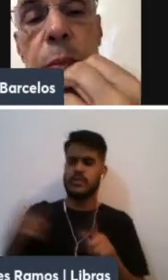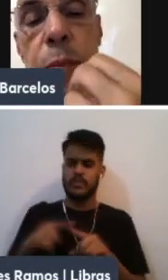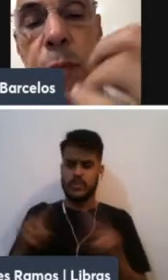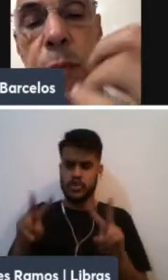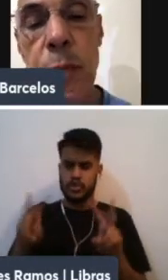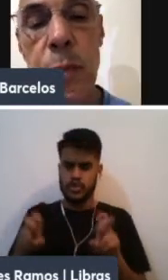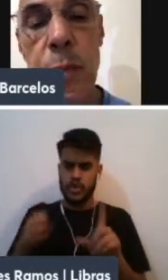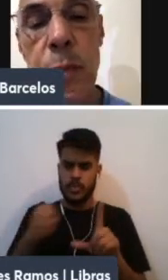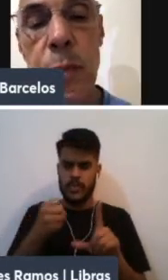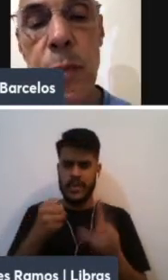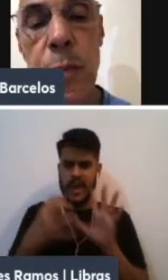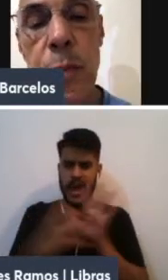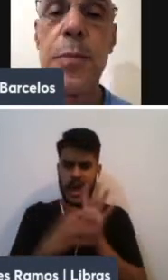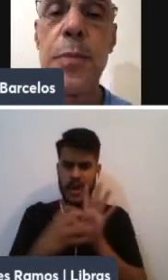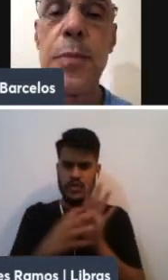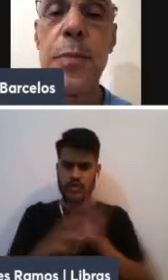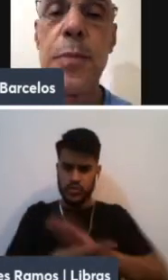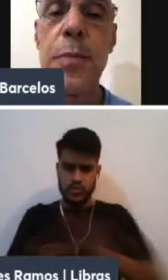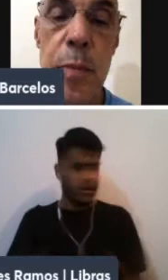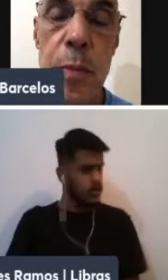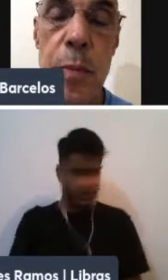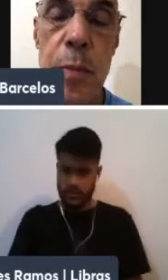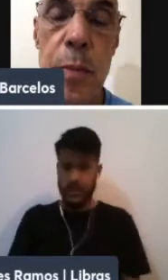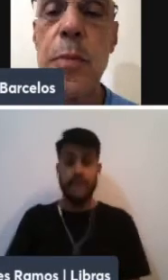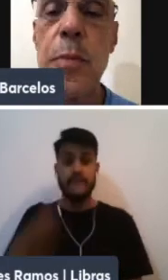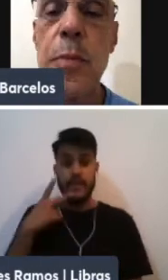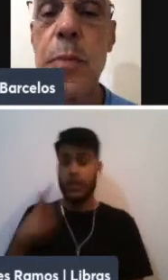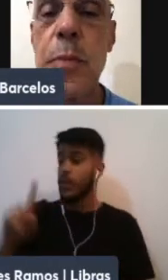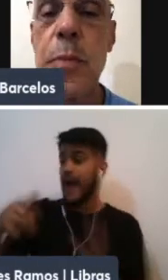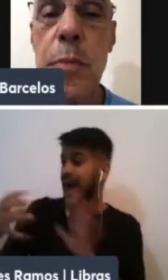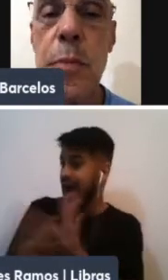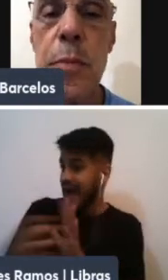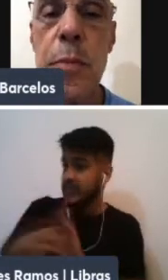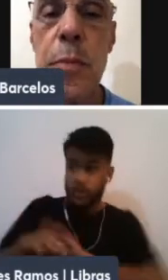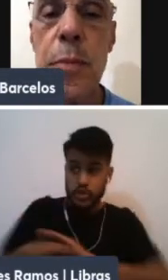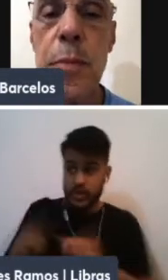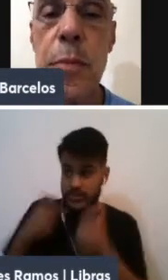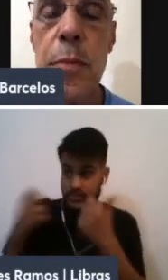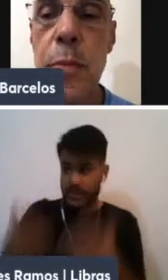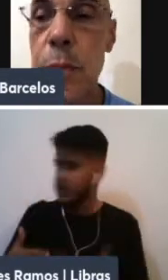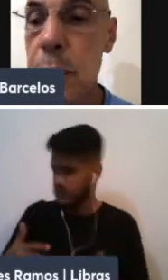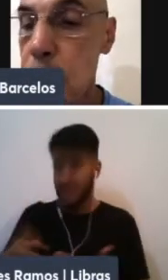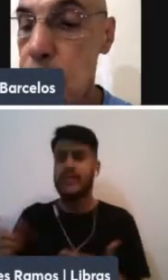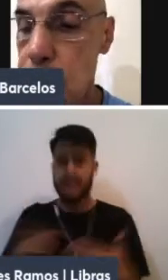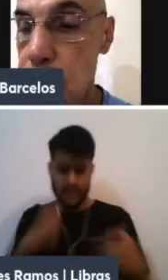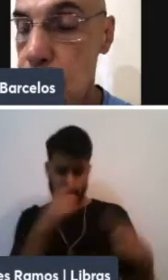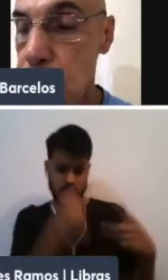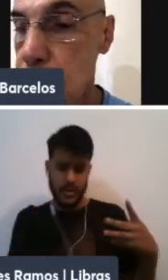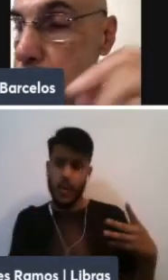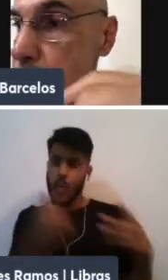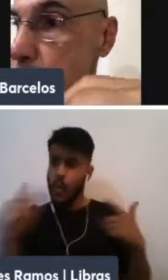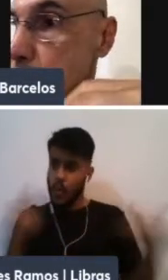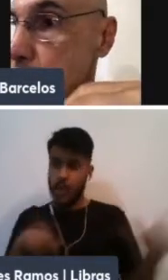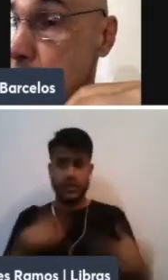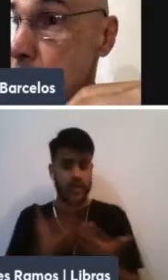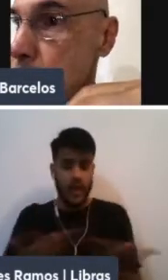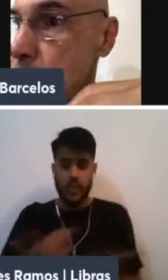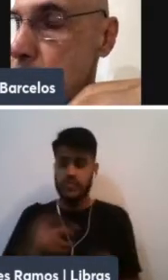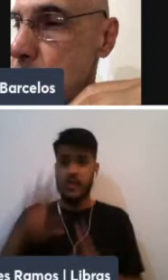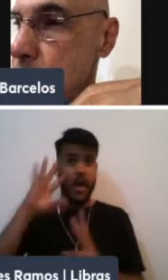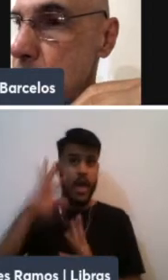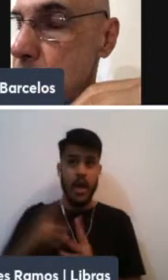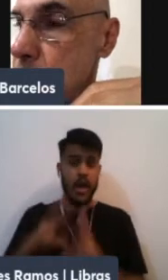aí começaram também a aparecer grupos que falaram assim, não é só sobre AIDS que a gente vai falar, a gente também tem outras questões que ainda continuam para se resolver. E foi,